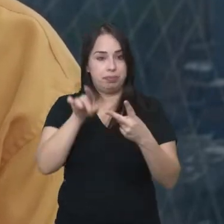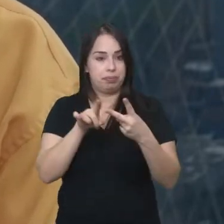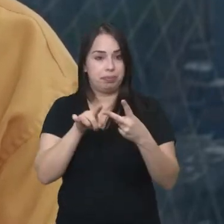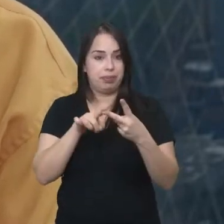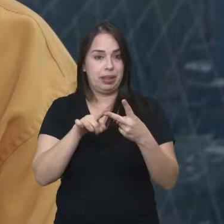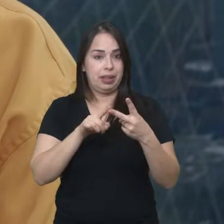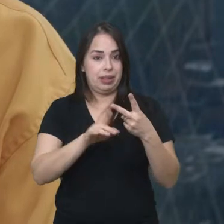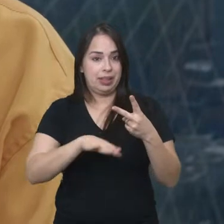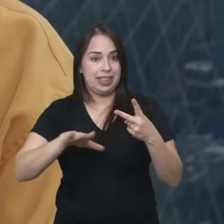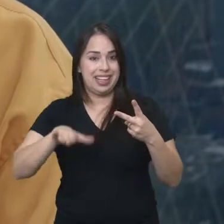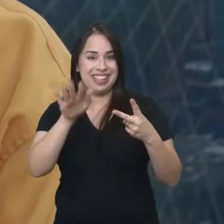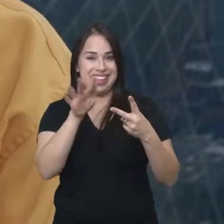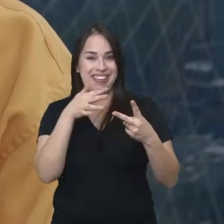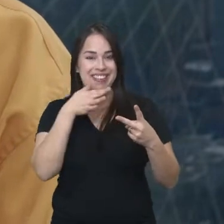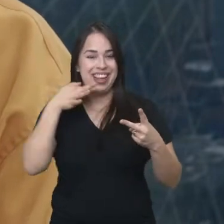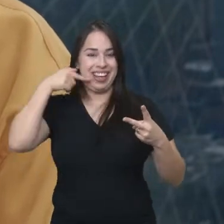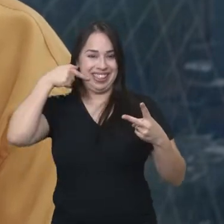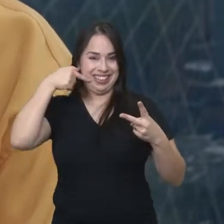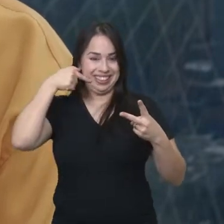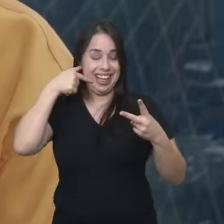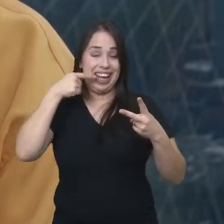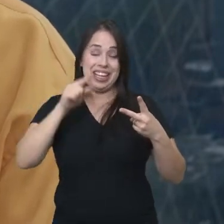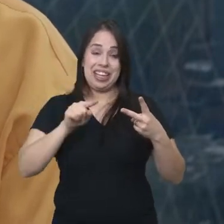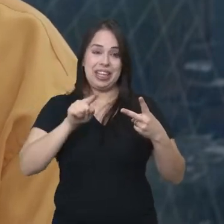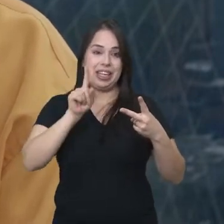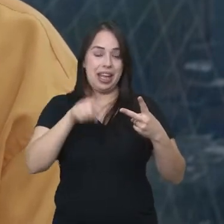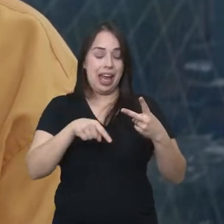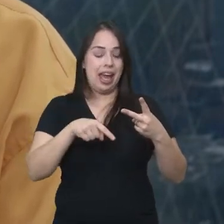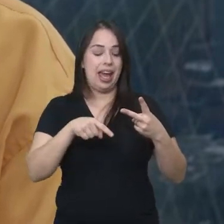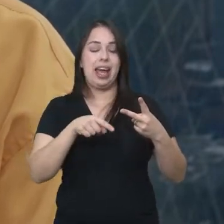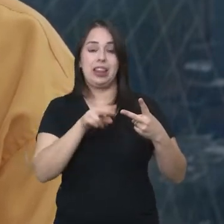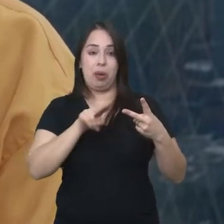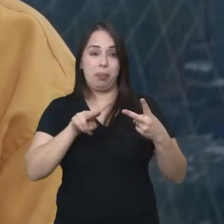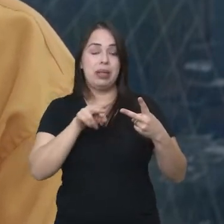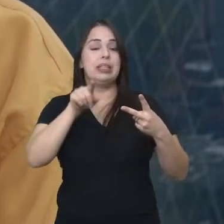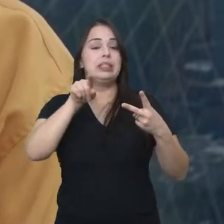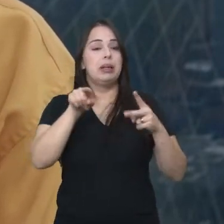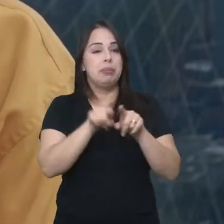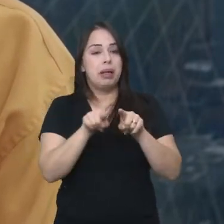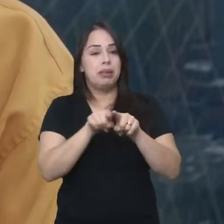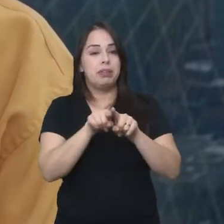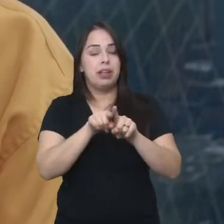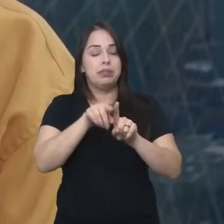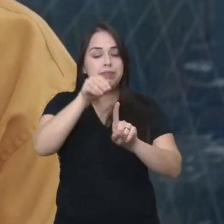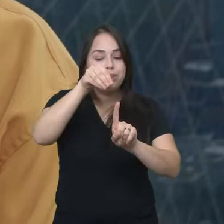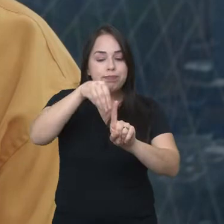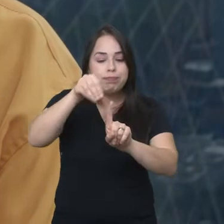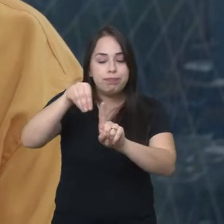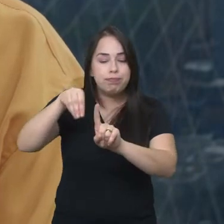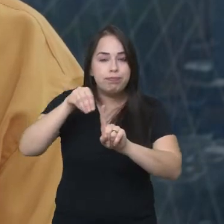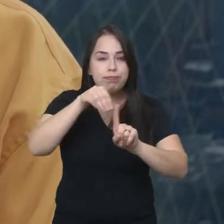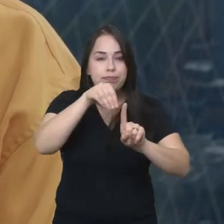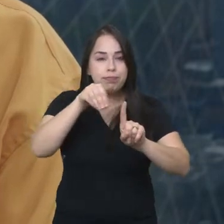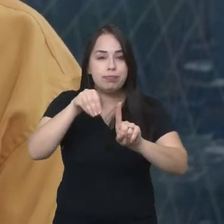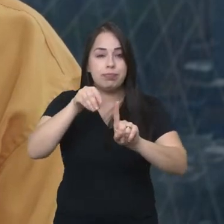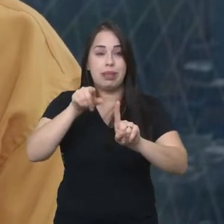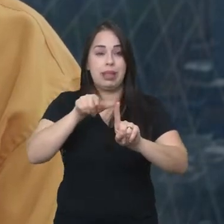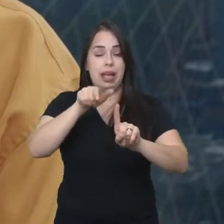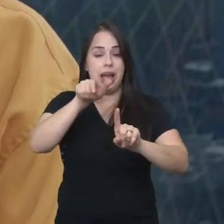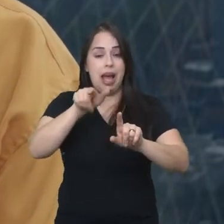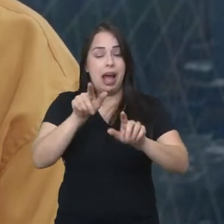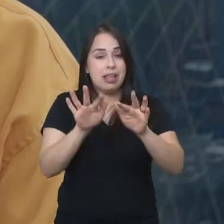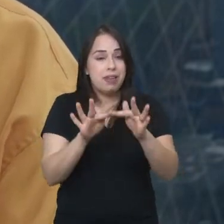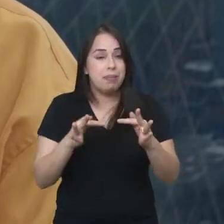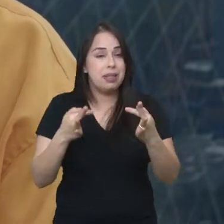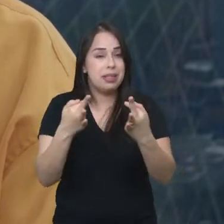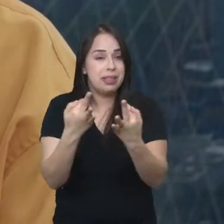programa Criança Feliz, né, que vai trabalhar com pessoas em situação de vulnerabilidade social. Então, essas